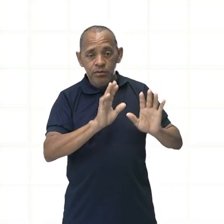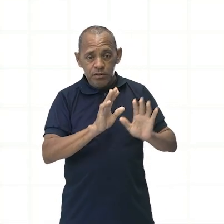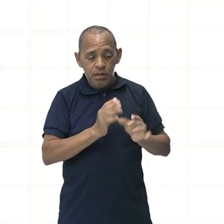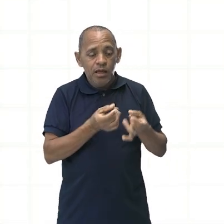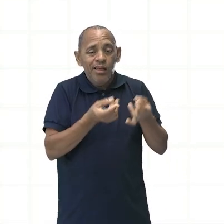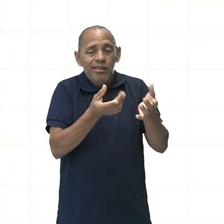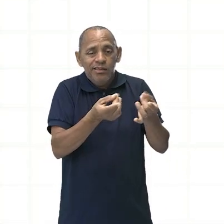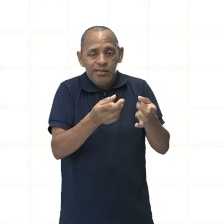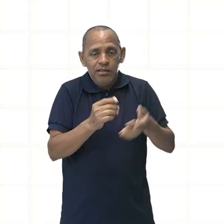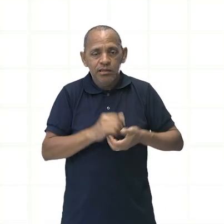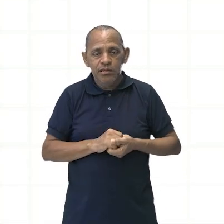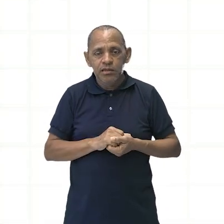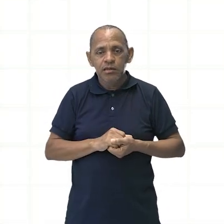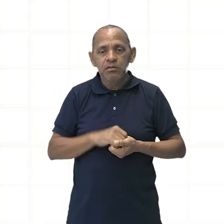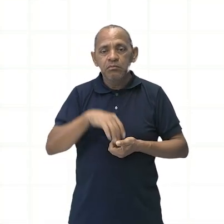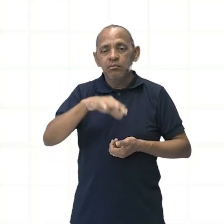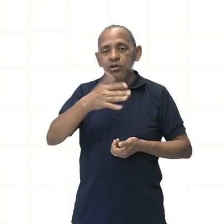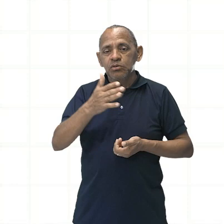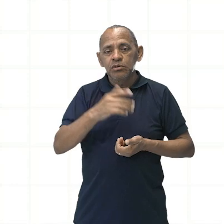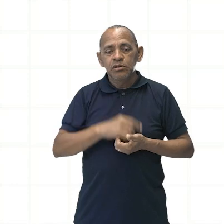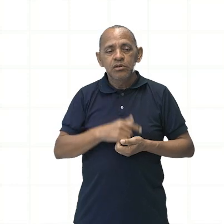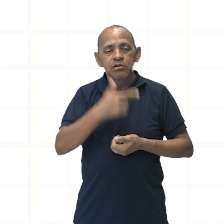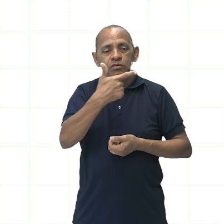cerca de